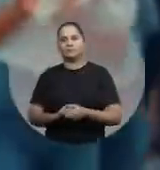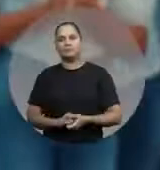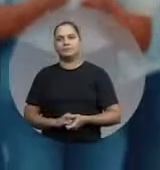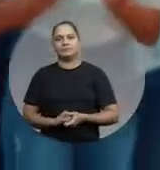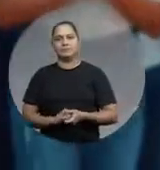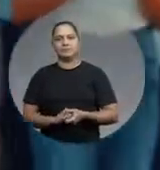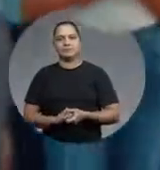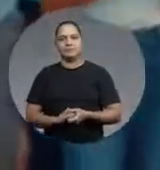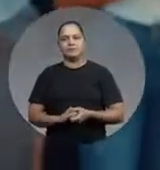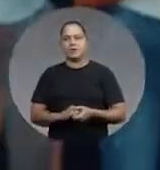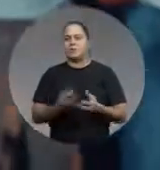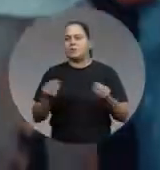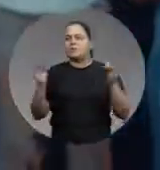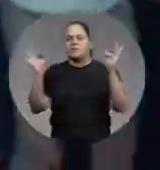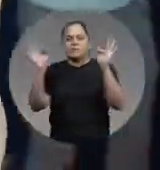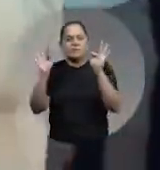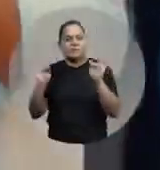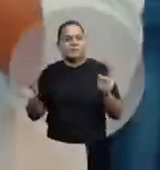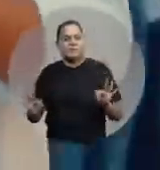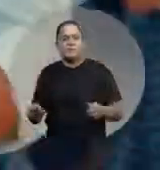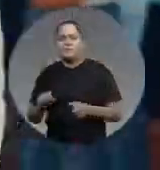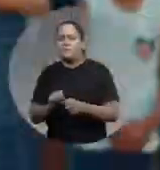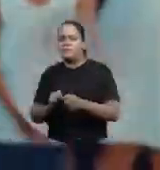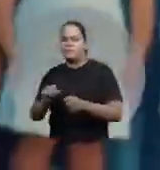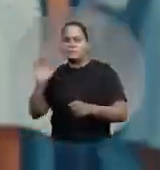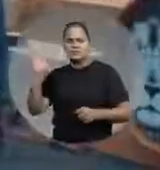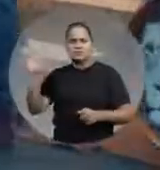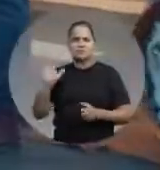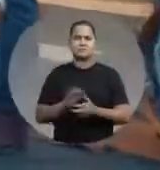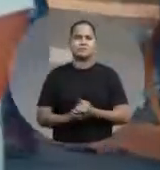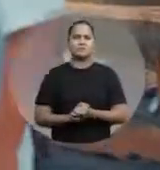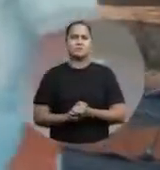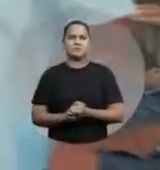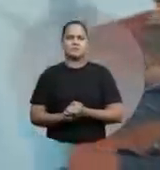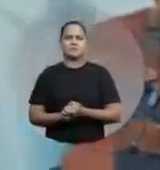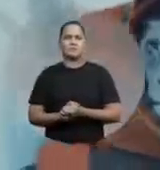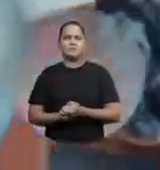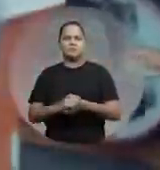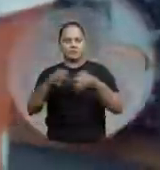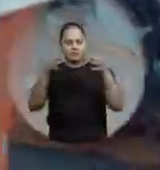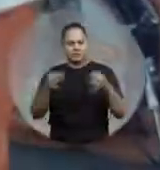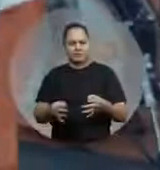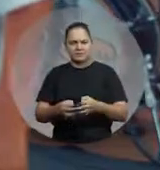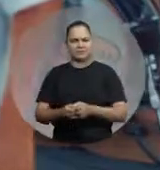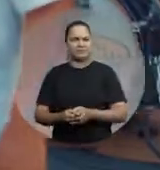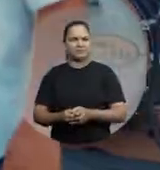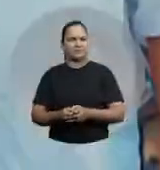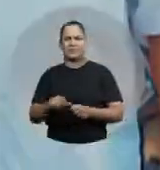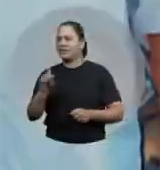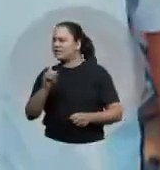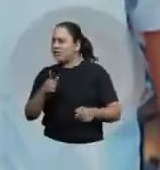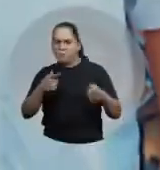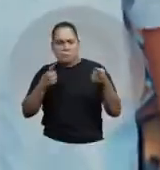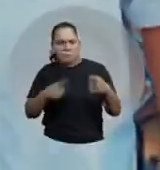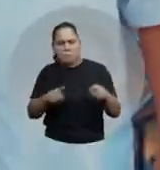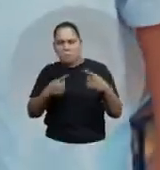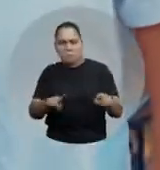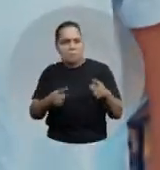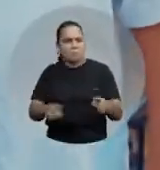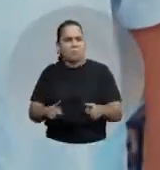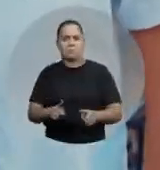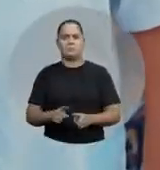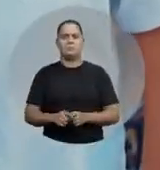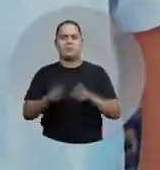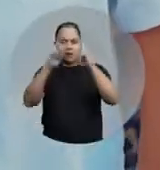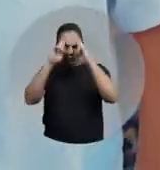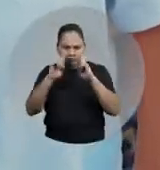Foi com muita alegria que nós fizemos essa campanha, uma campanha propositiva, sem atacar o adversário,